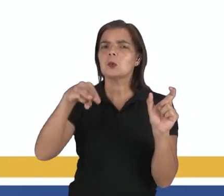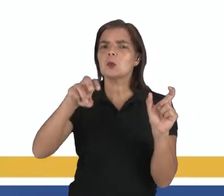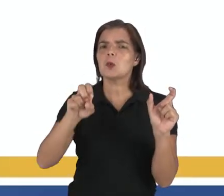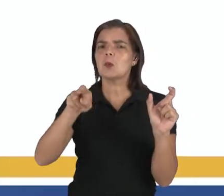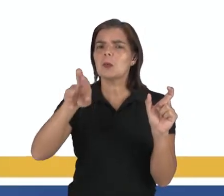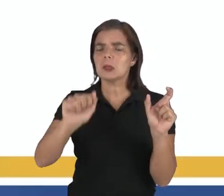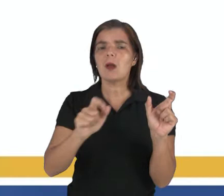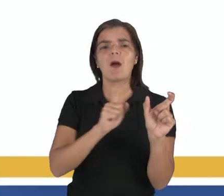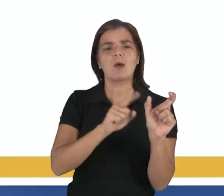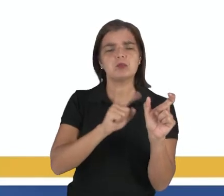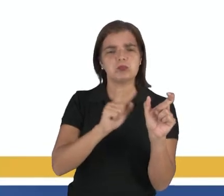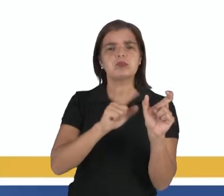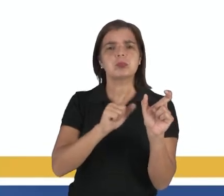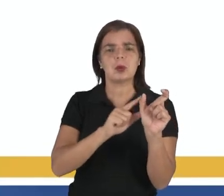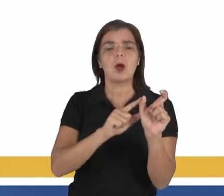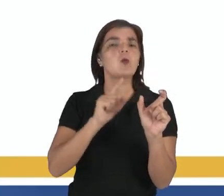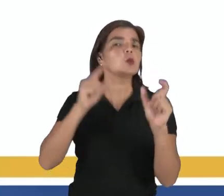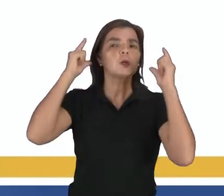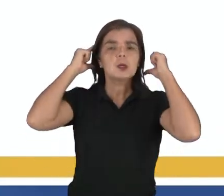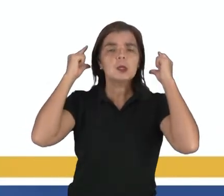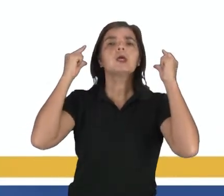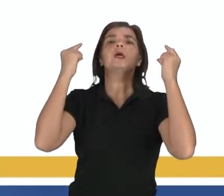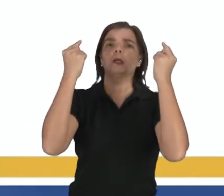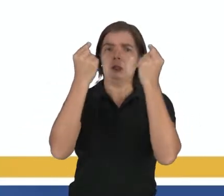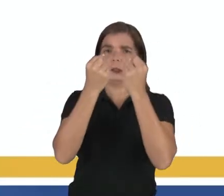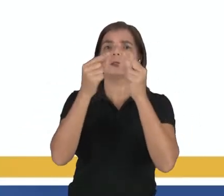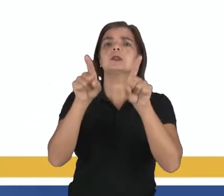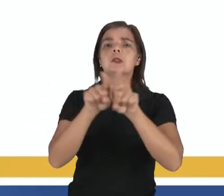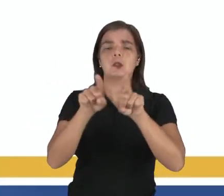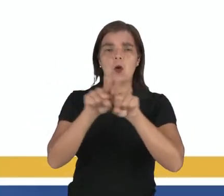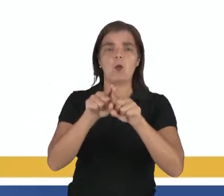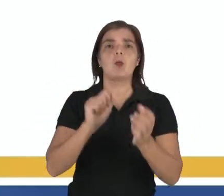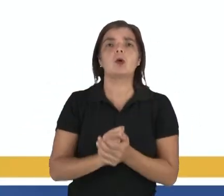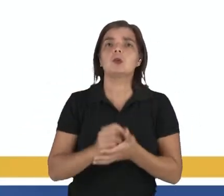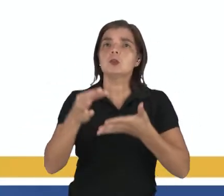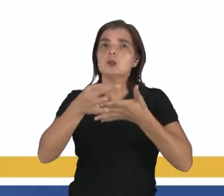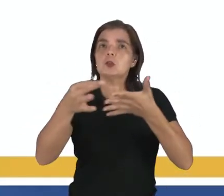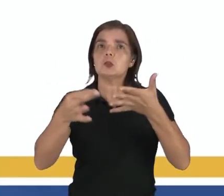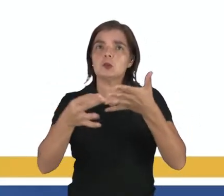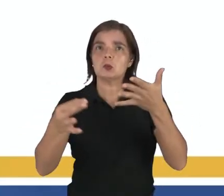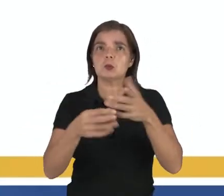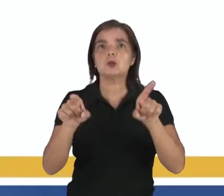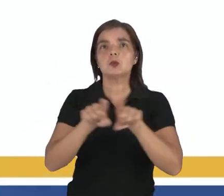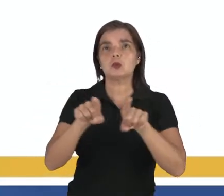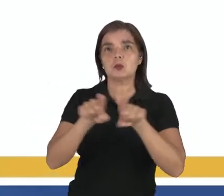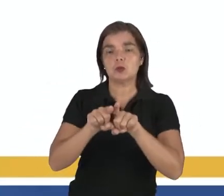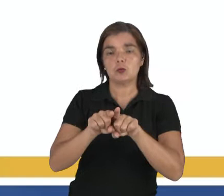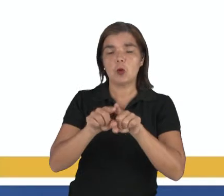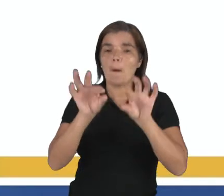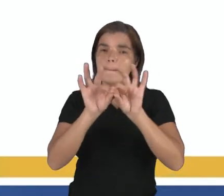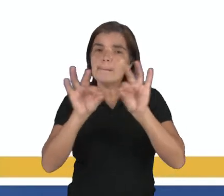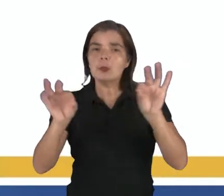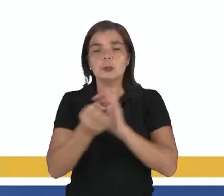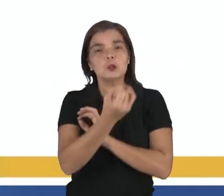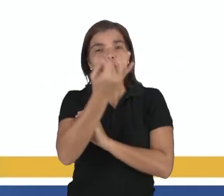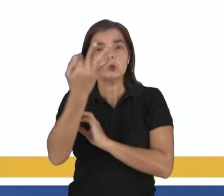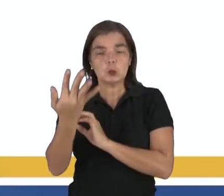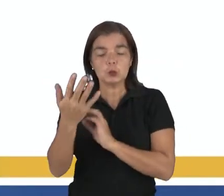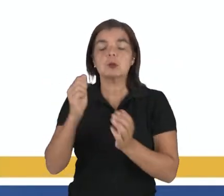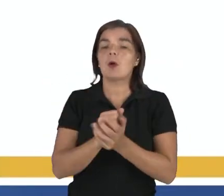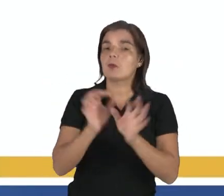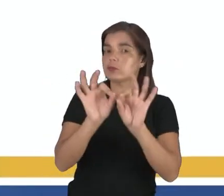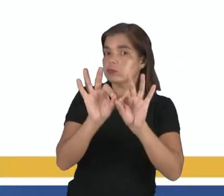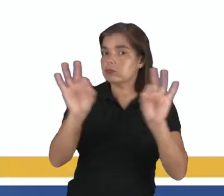palavra grega e significa elemento e metrô, medida. Então, a gente vai trabalhar aqui com a quantidade,